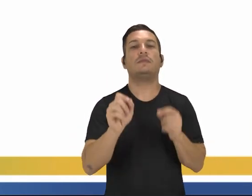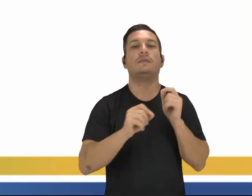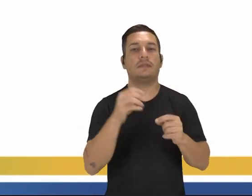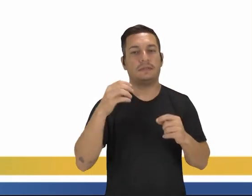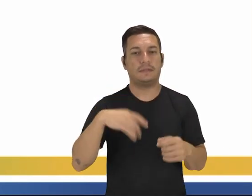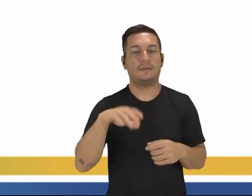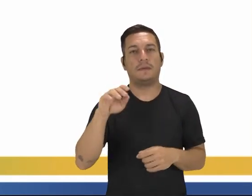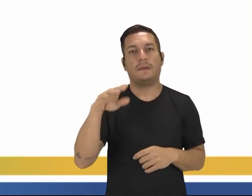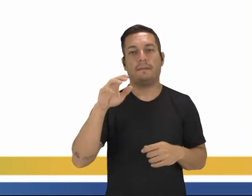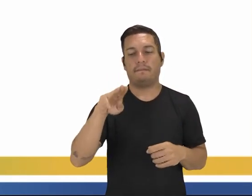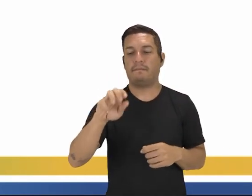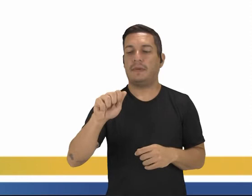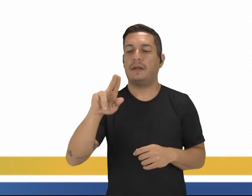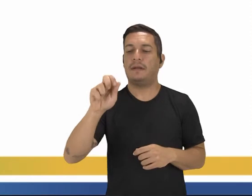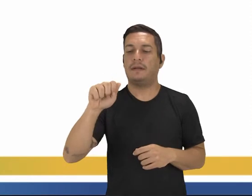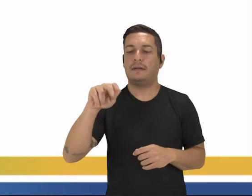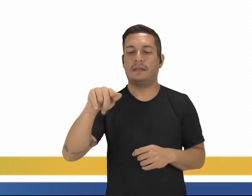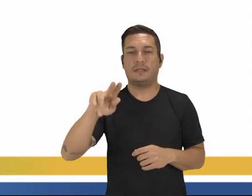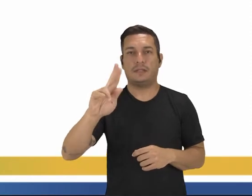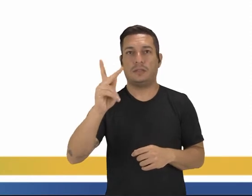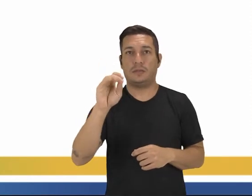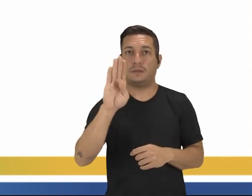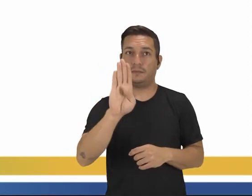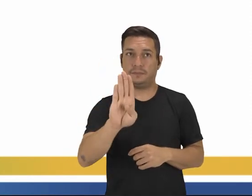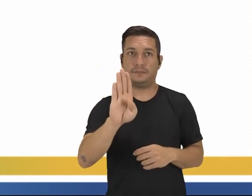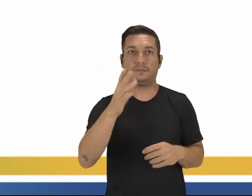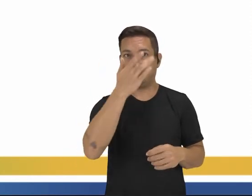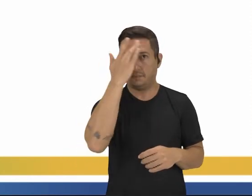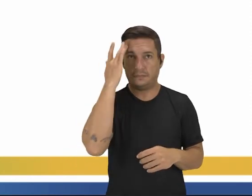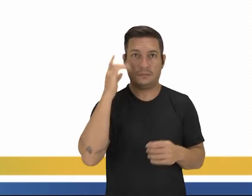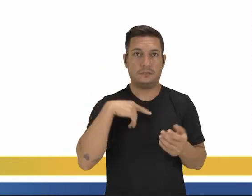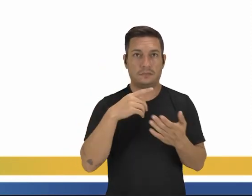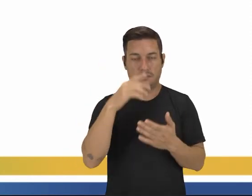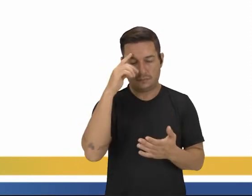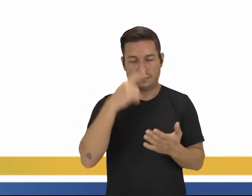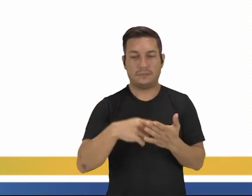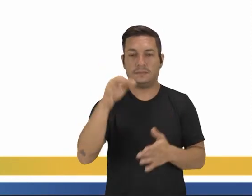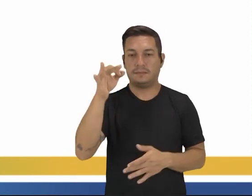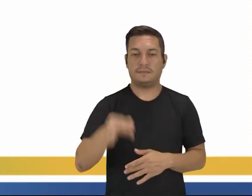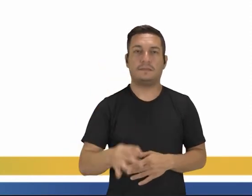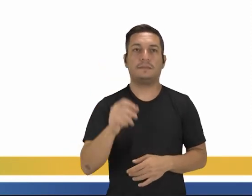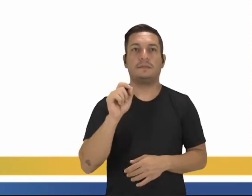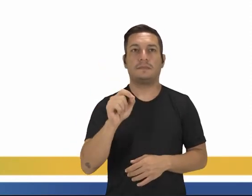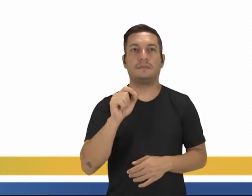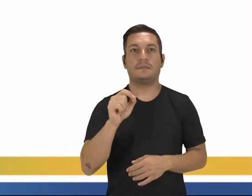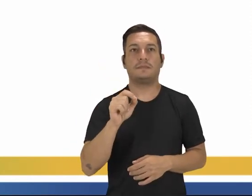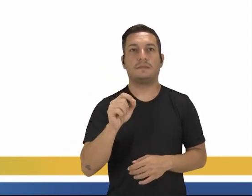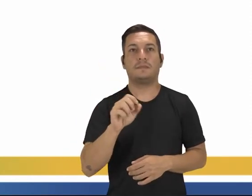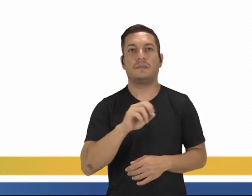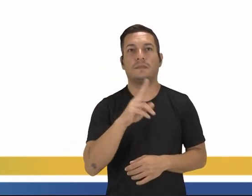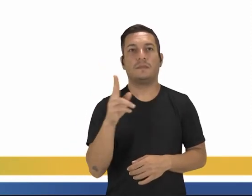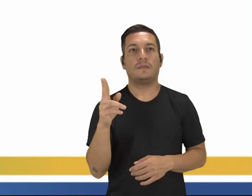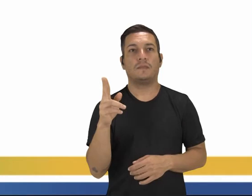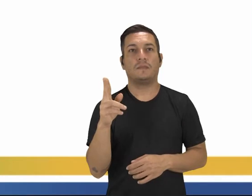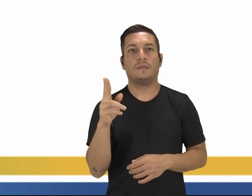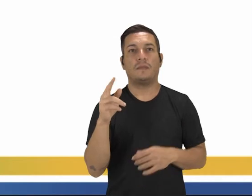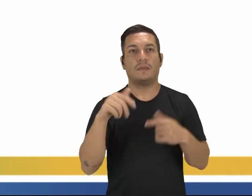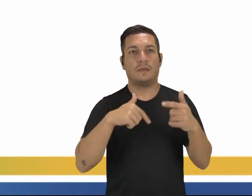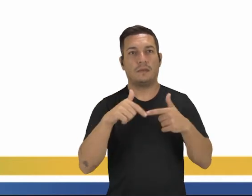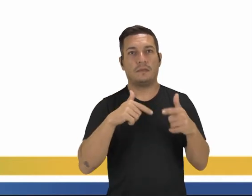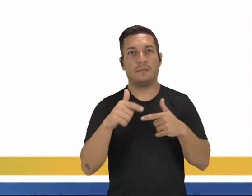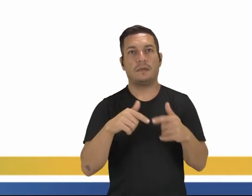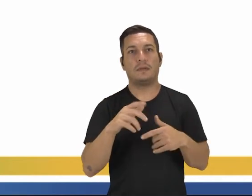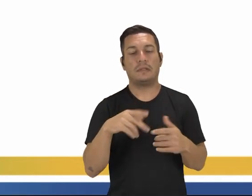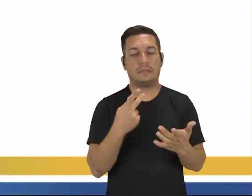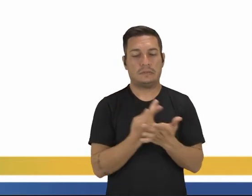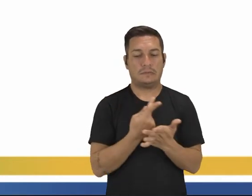macaquinho. Letra B. Pessoas que se dedicam a fazer certas atividades ou empregos que luego não se